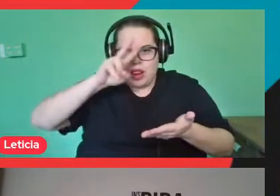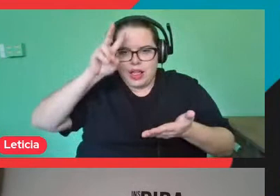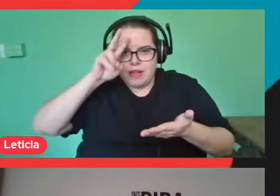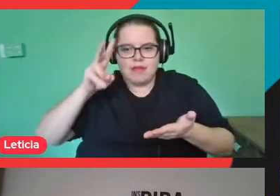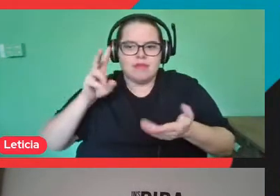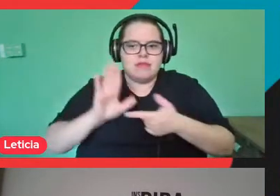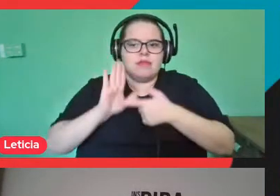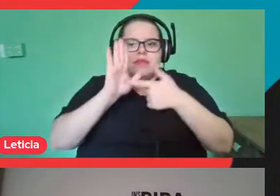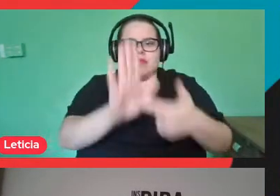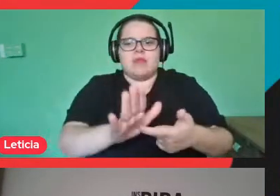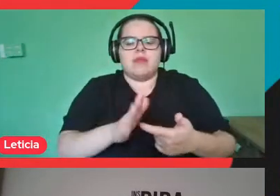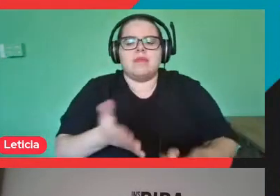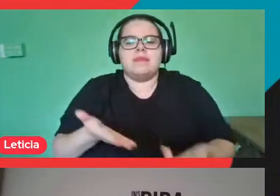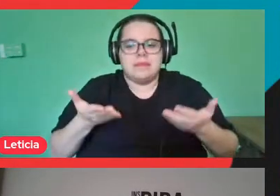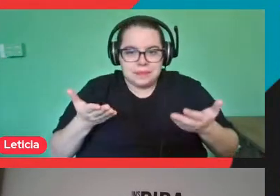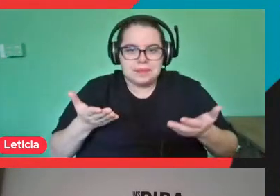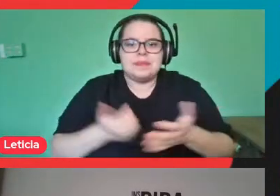aqui.